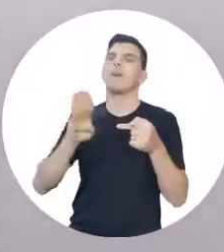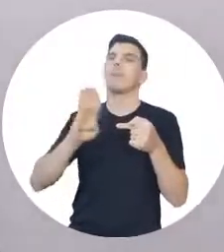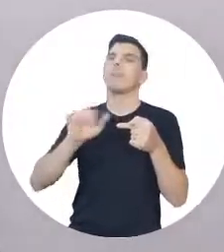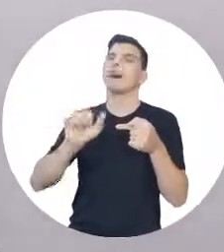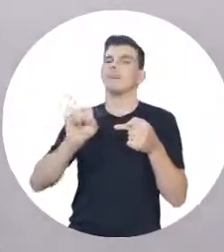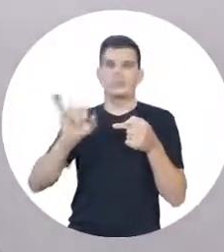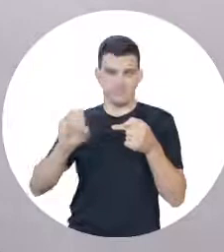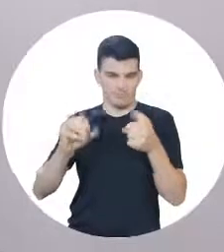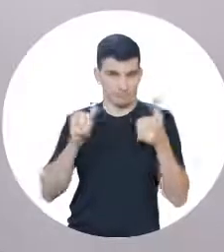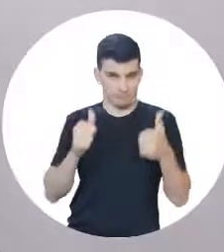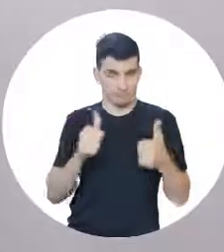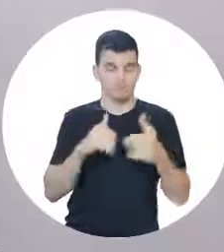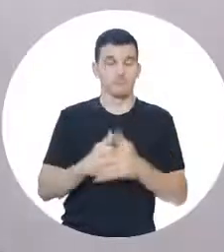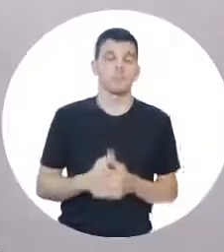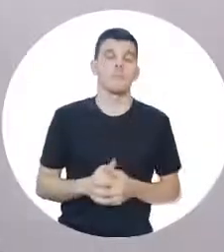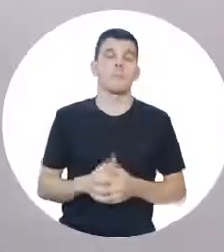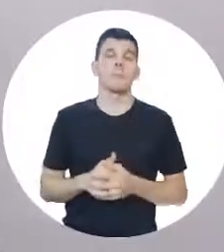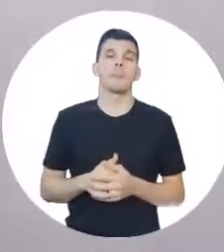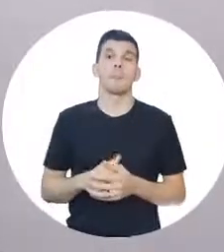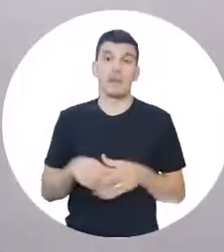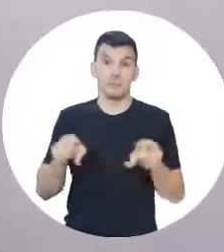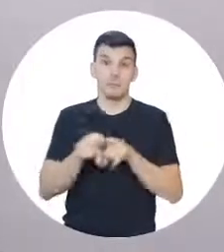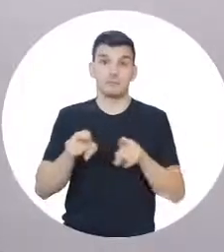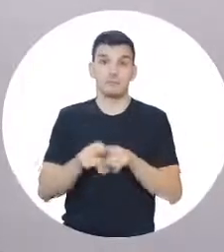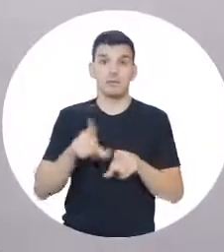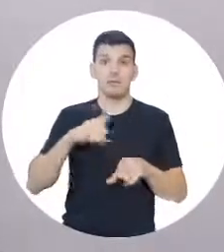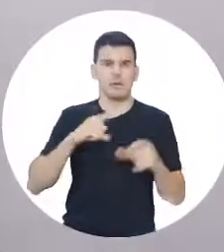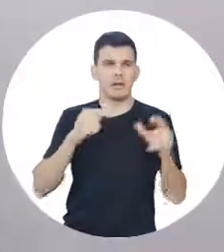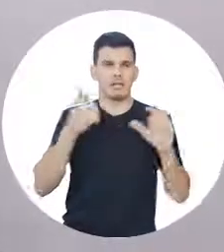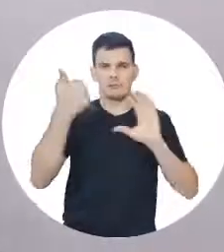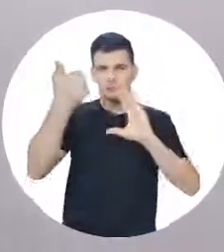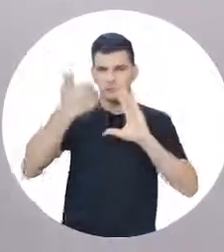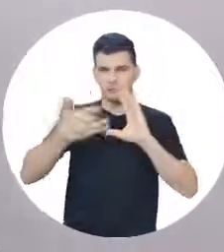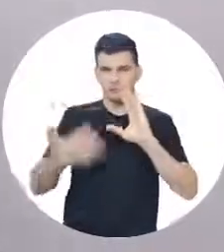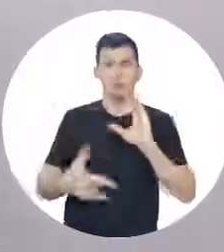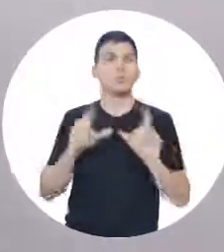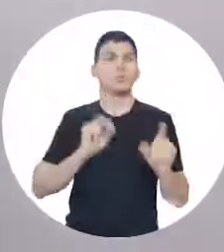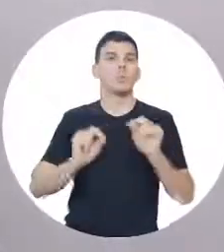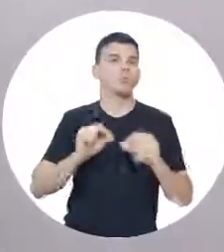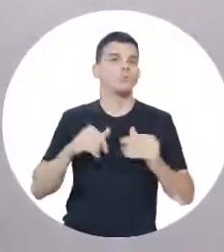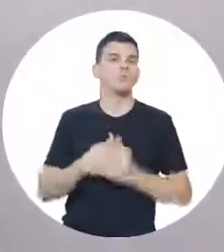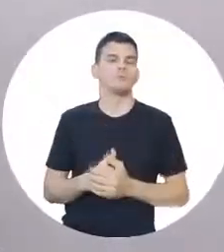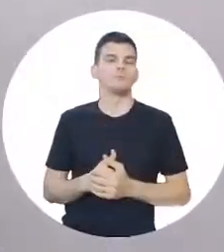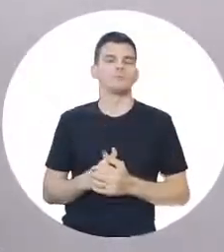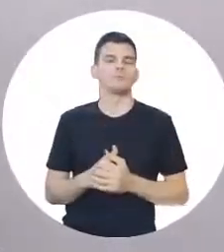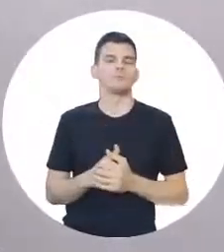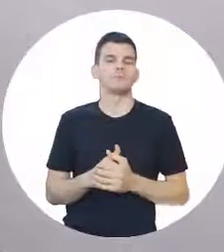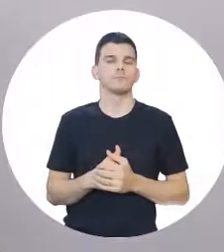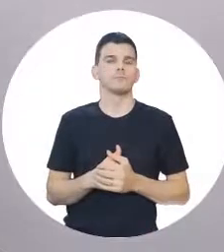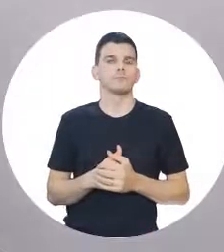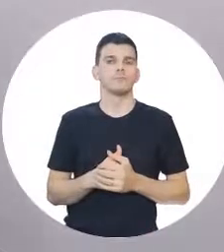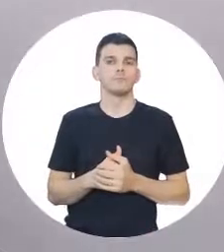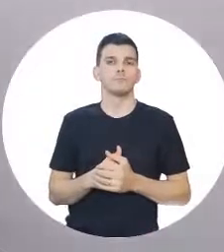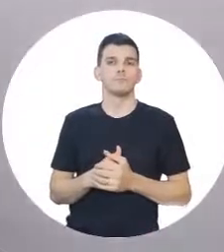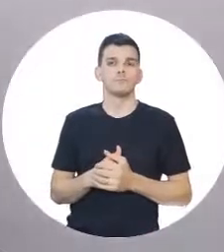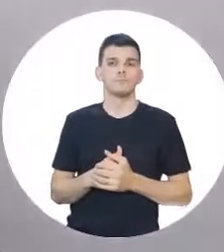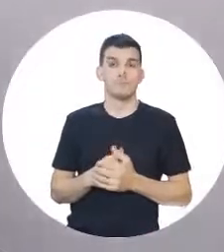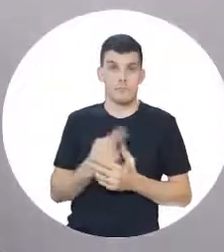a próxima função inorgânica. Além disso, eles podem ser classificados basicamente em